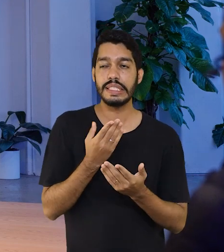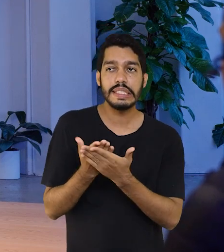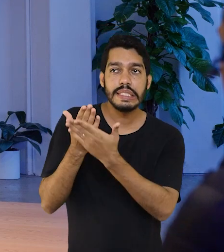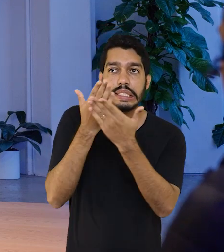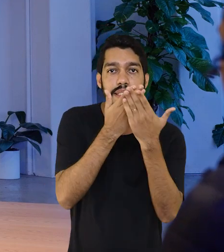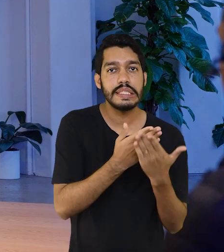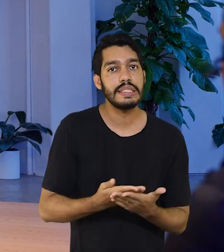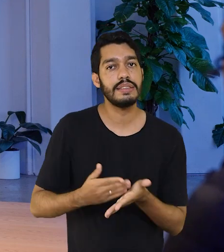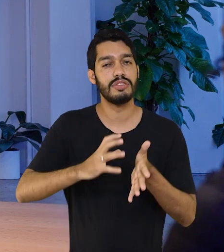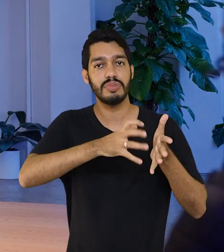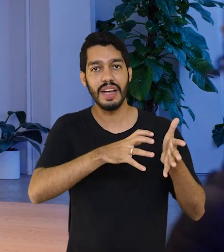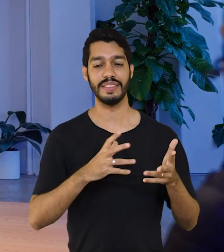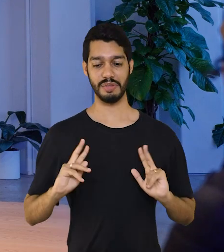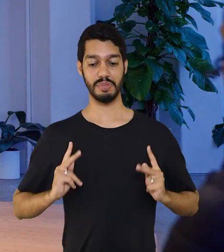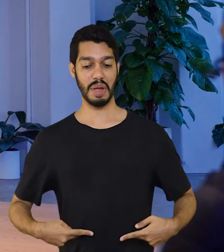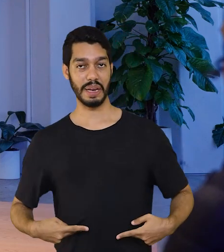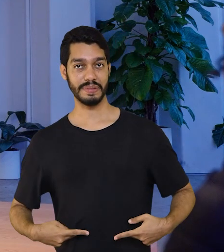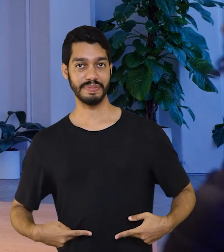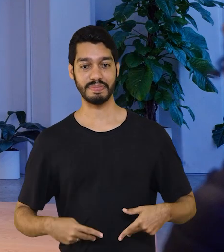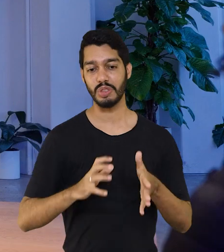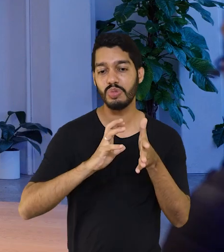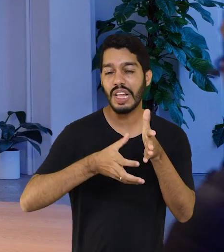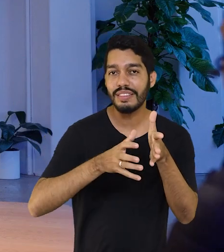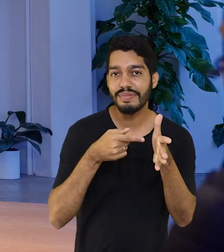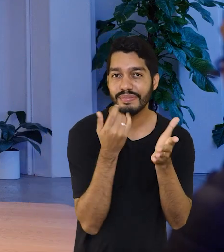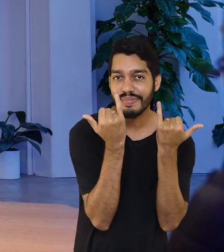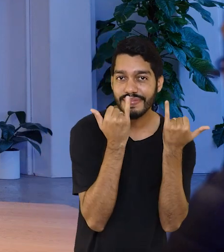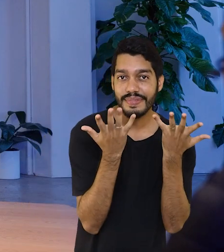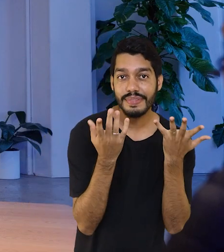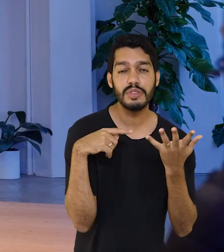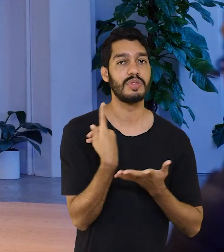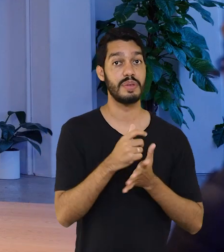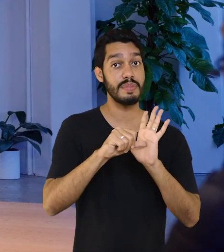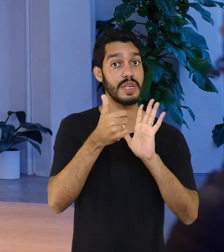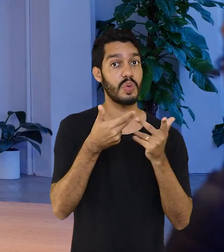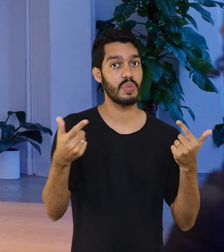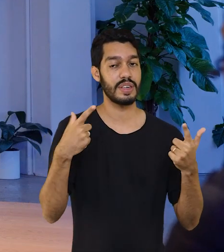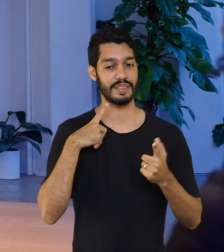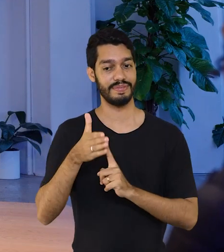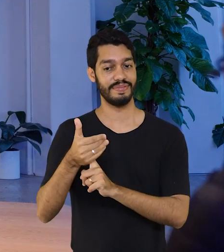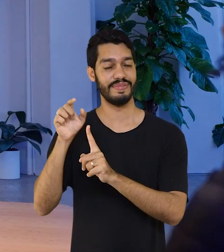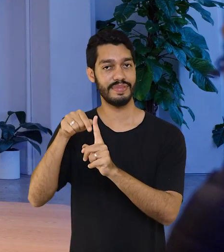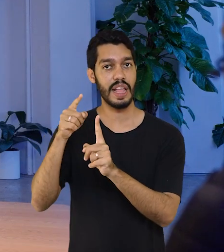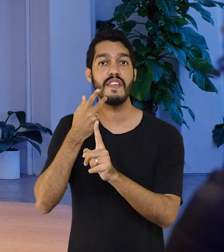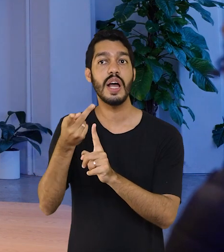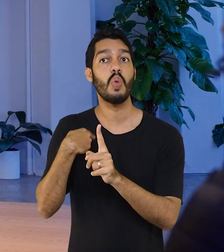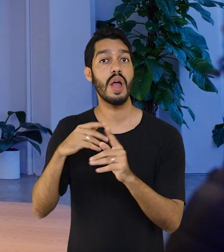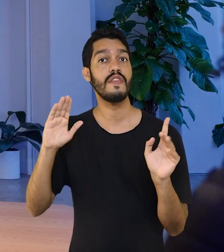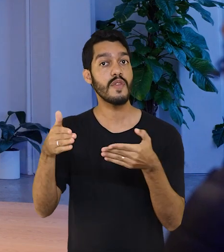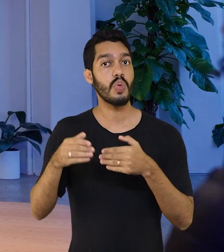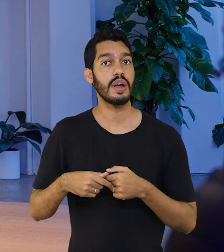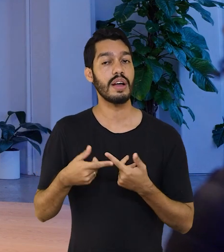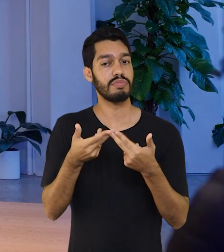é um exemplo também essa coisa do humano mais do dado. O primeiro ano de Iopro no Brasil, uma das coisas que a nossa tecnologia dizia que